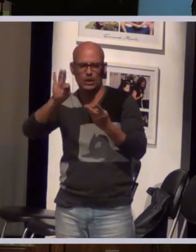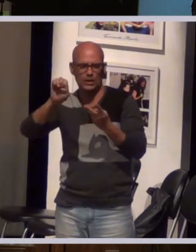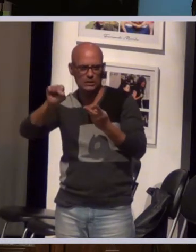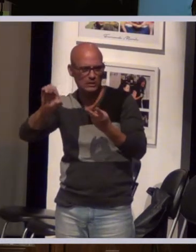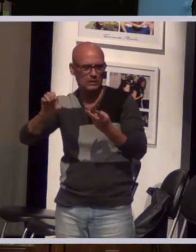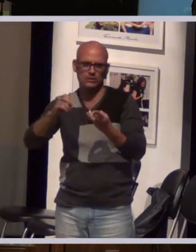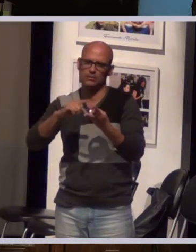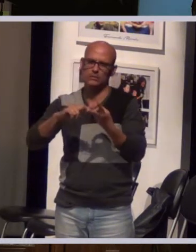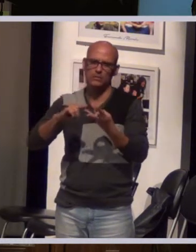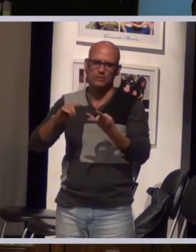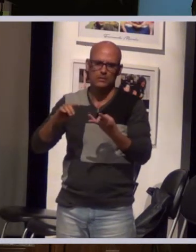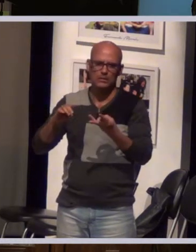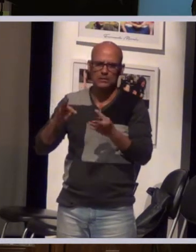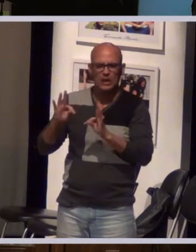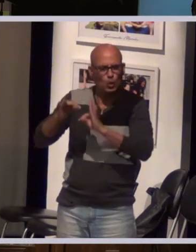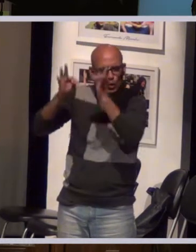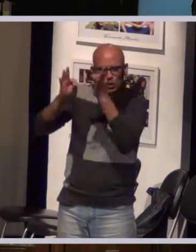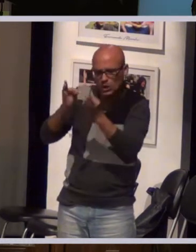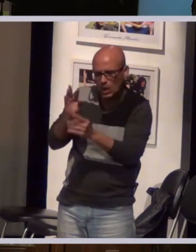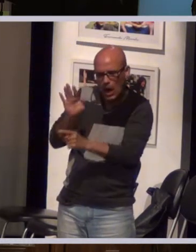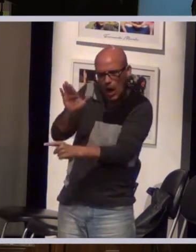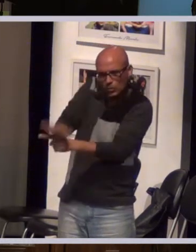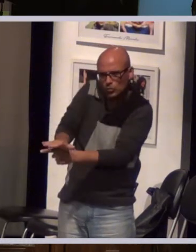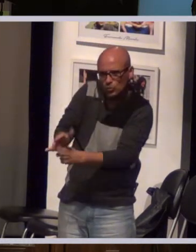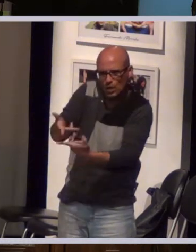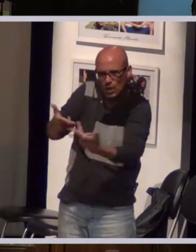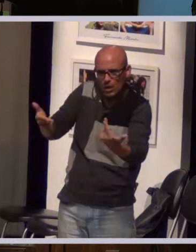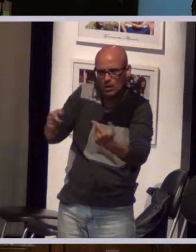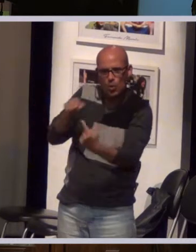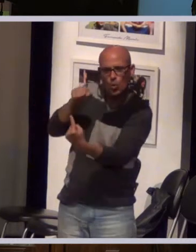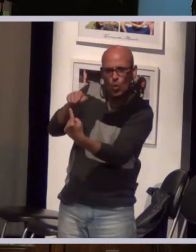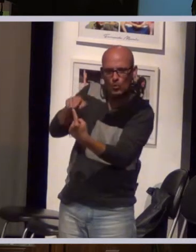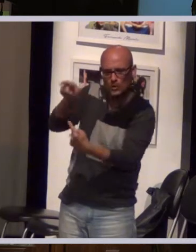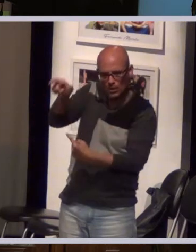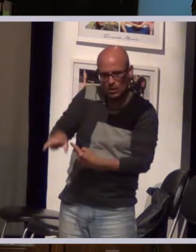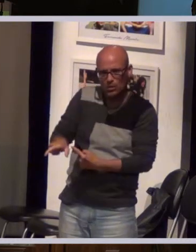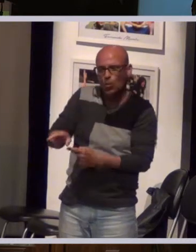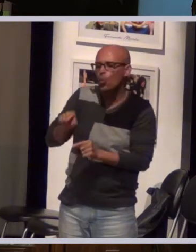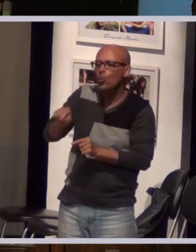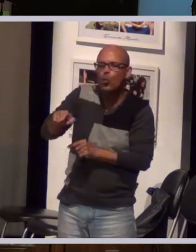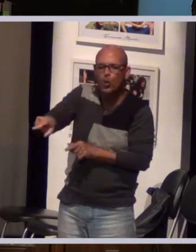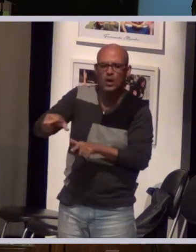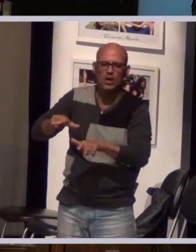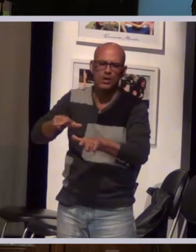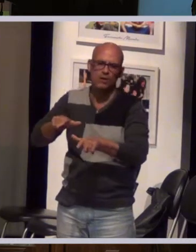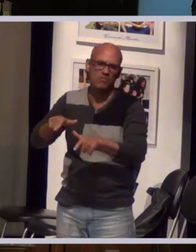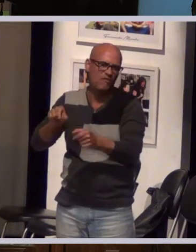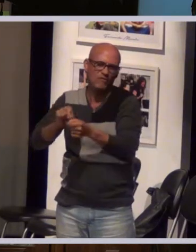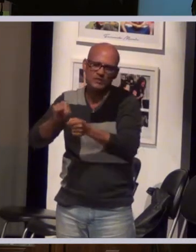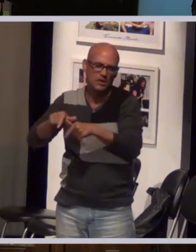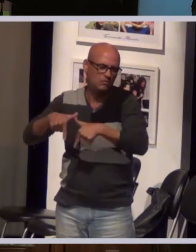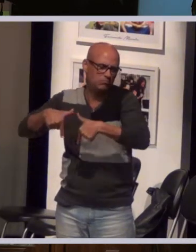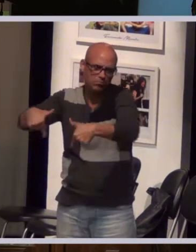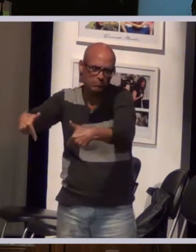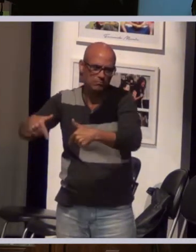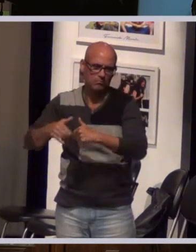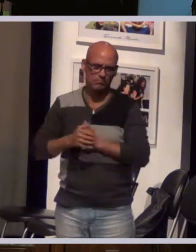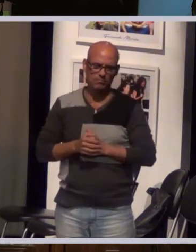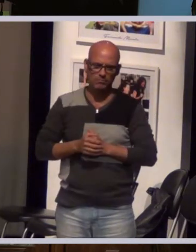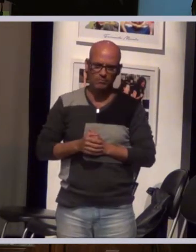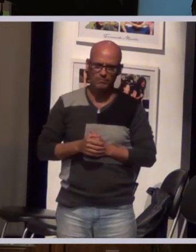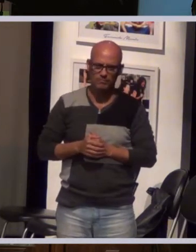Tecnologias assistivas que sejam compatíveis com as atividades que desse ciclo de vida vão requerer.